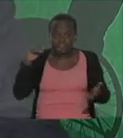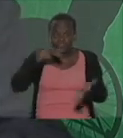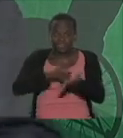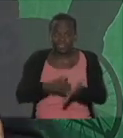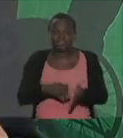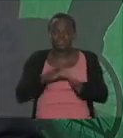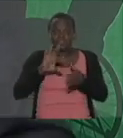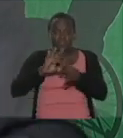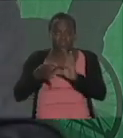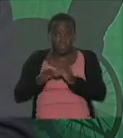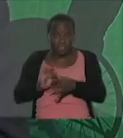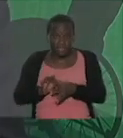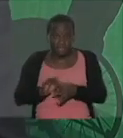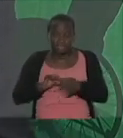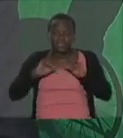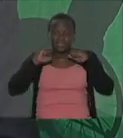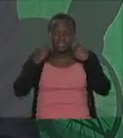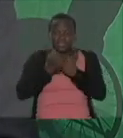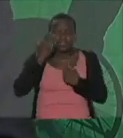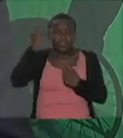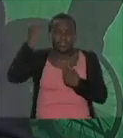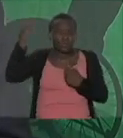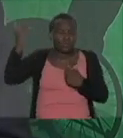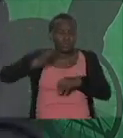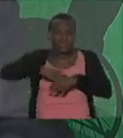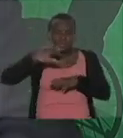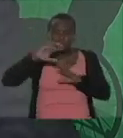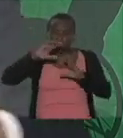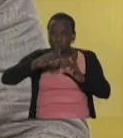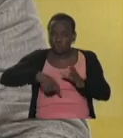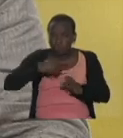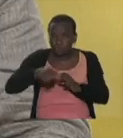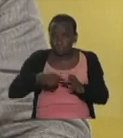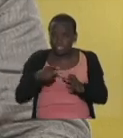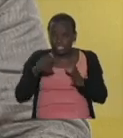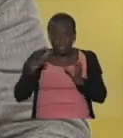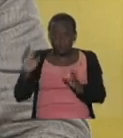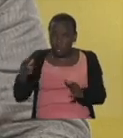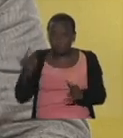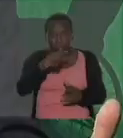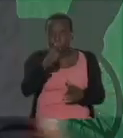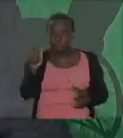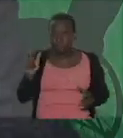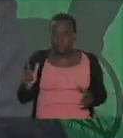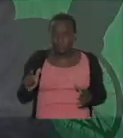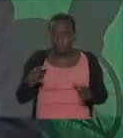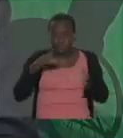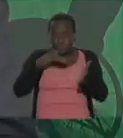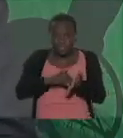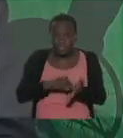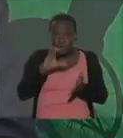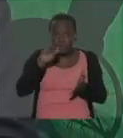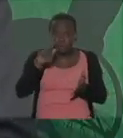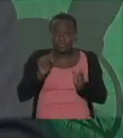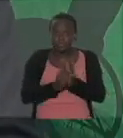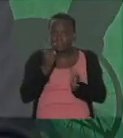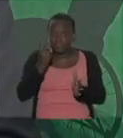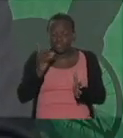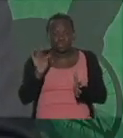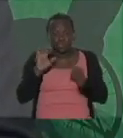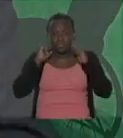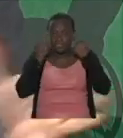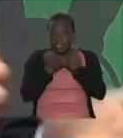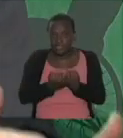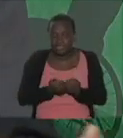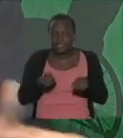olimpíada é o estádio mais famoso nenhum estádio no mundo recebeu os eventos que recebeu o Maracanã duas finais de copa do mundo só